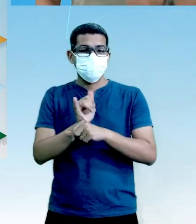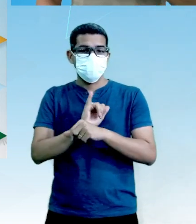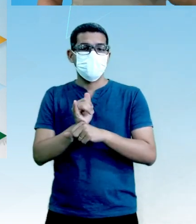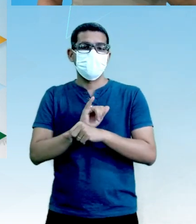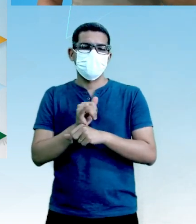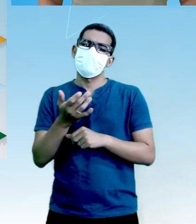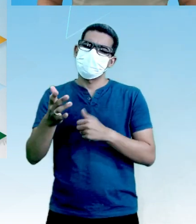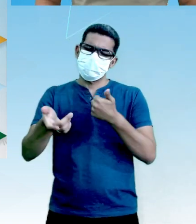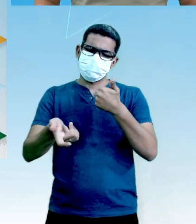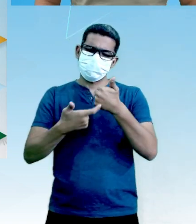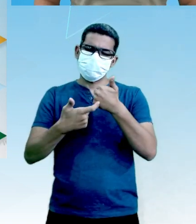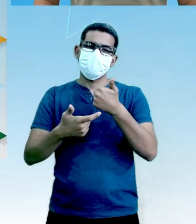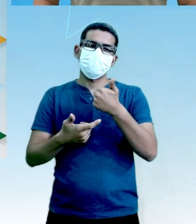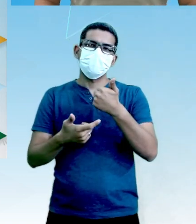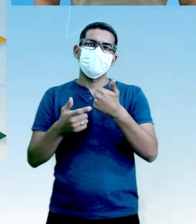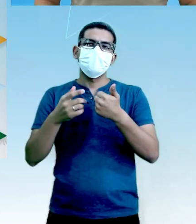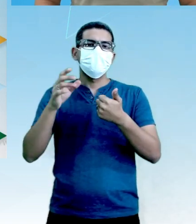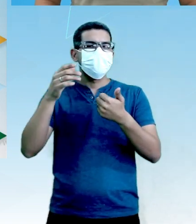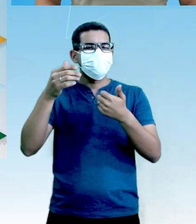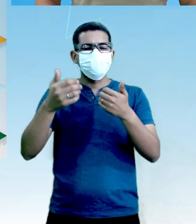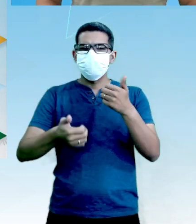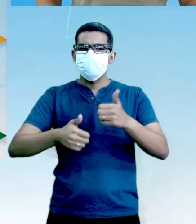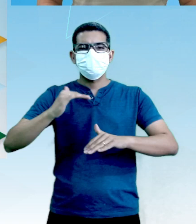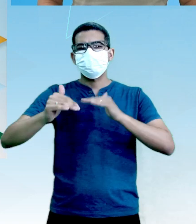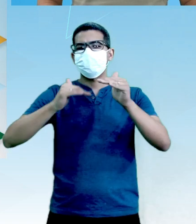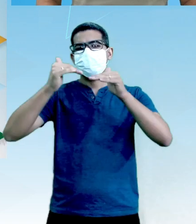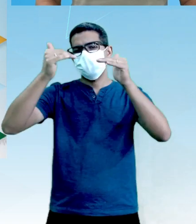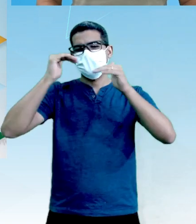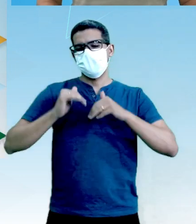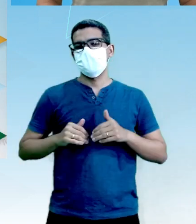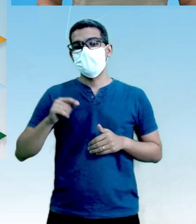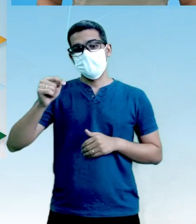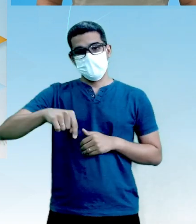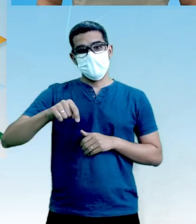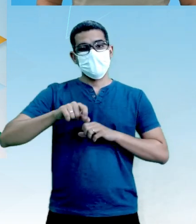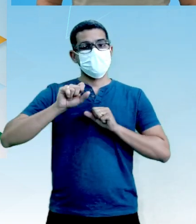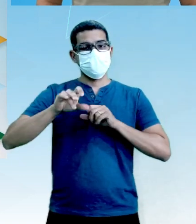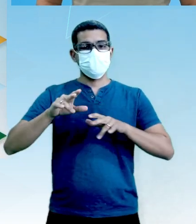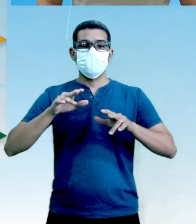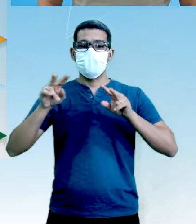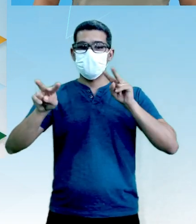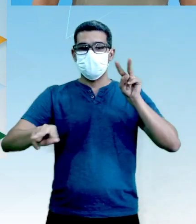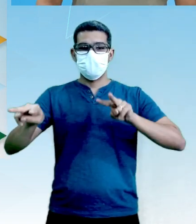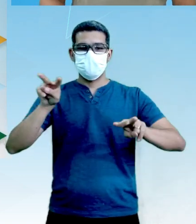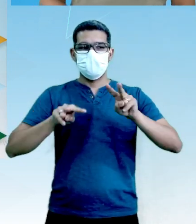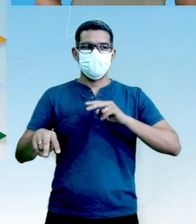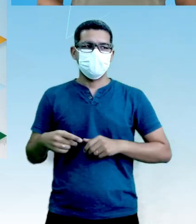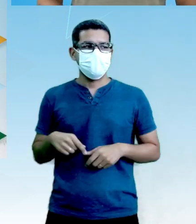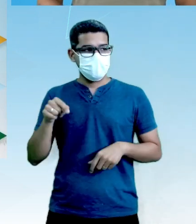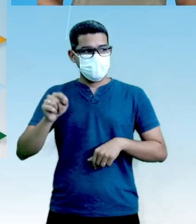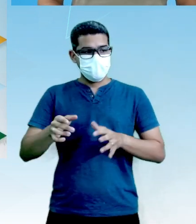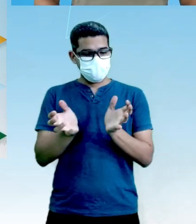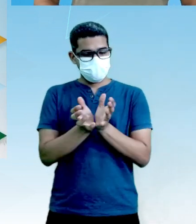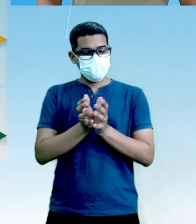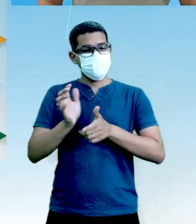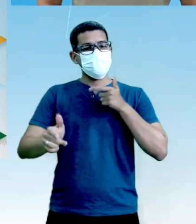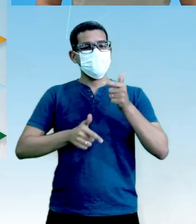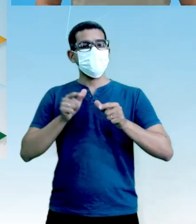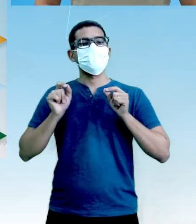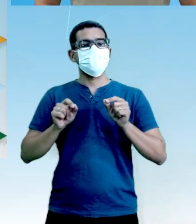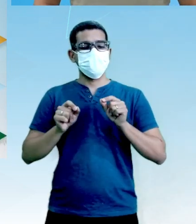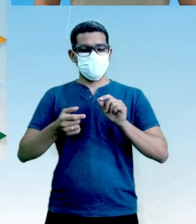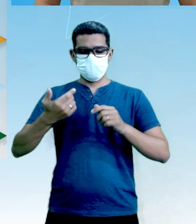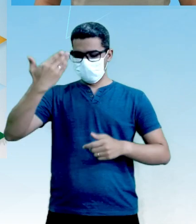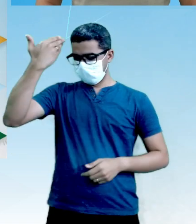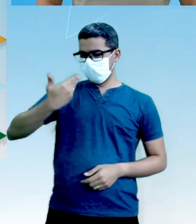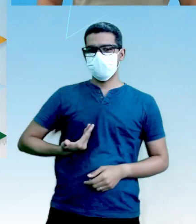segue. Dá um joinha aí para cada vez melhorar mais ainda a nossa visibilidade, tá bom? Nossa equipe de hoje, estamos com